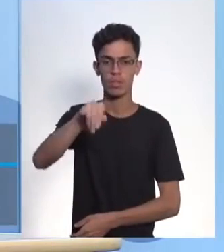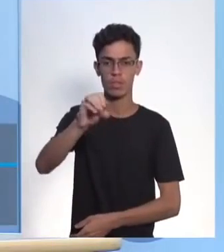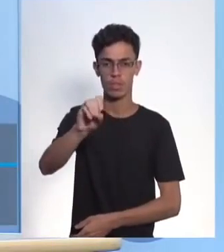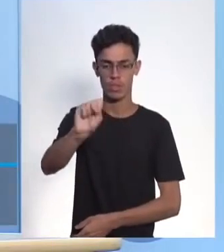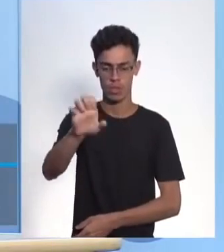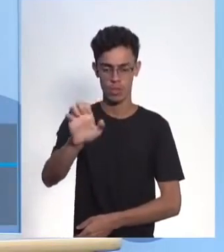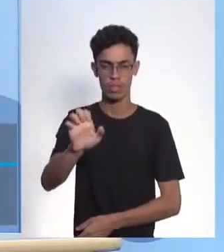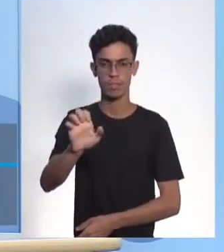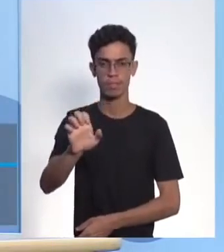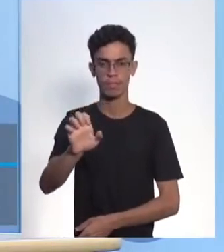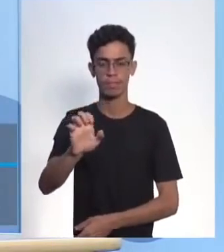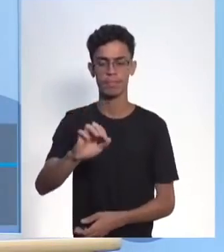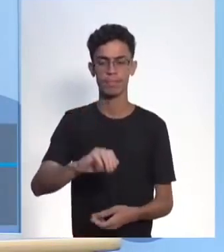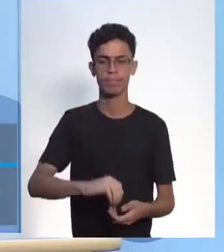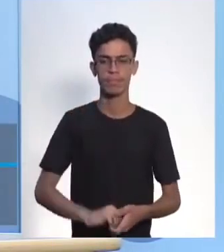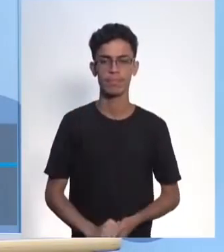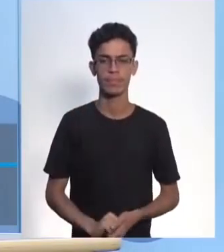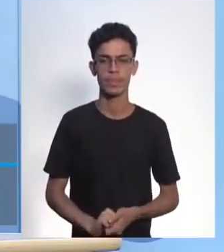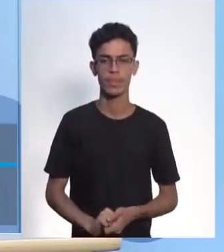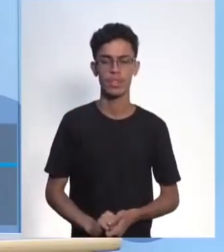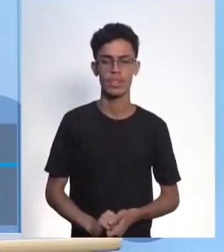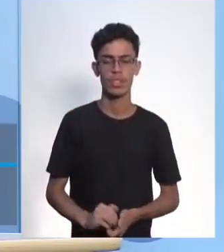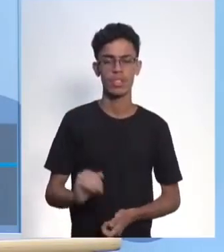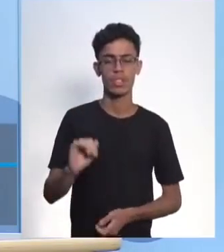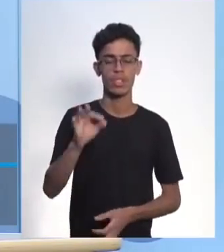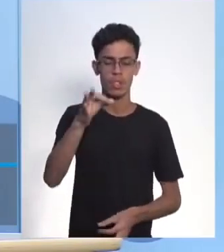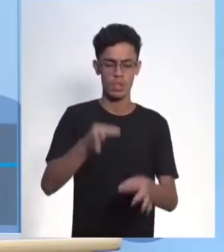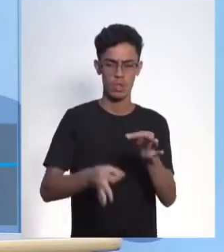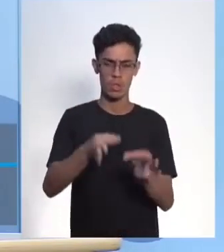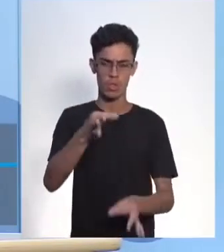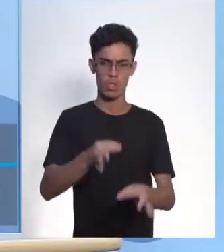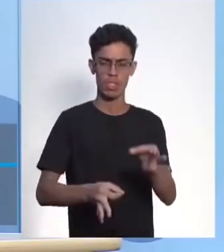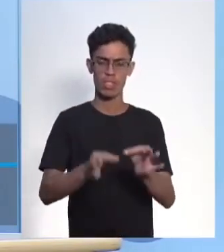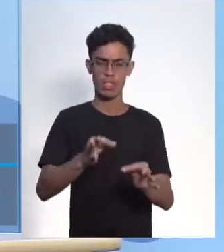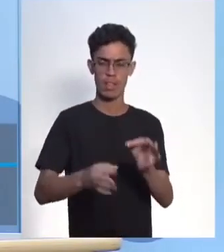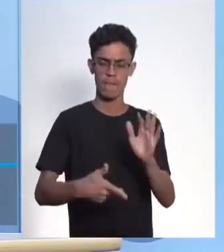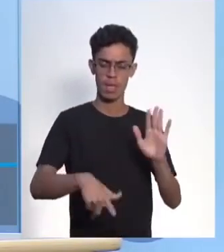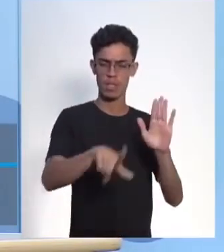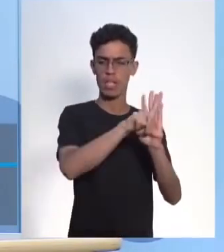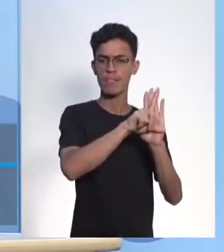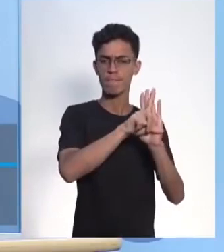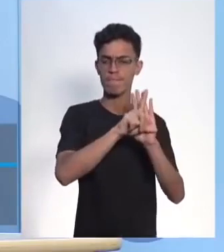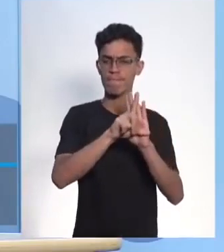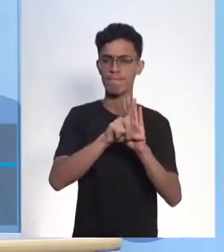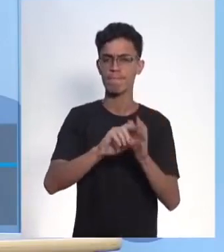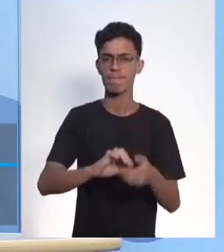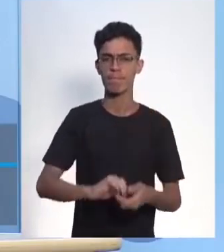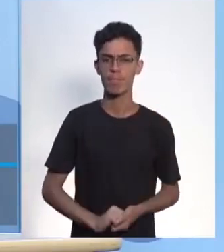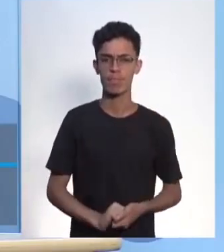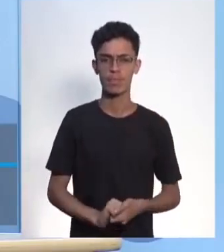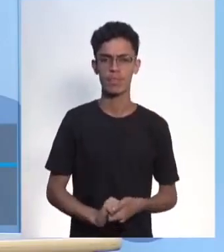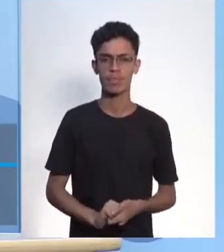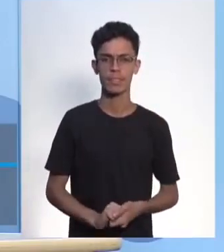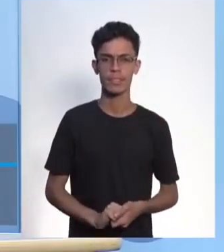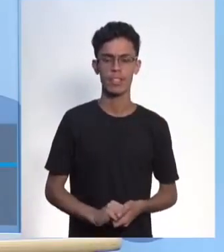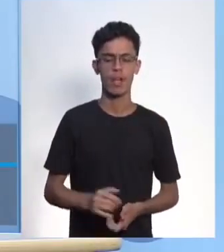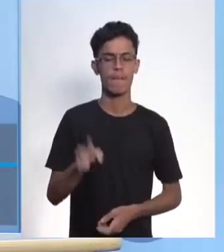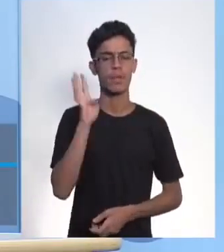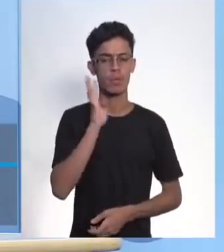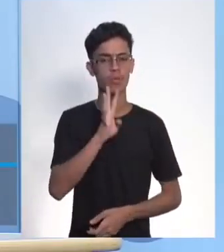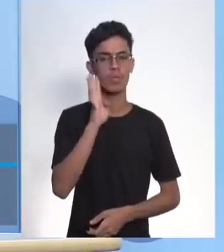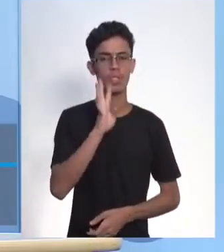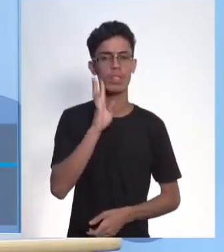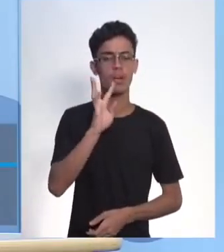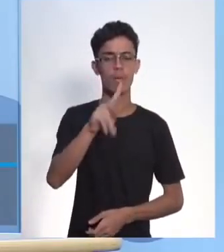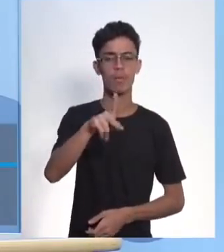Rezende. E injustiça, lembra a lei da selva ou coisa pior, Pro Giovanni. Uma coisa bem legal aqui, ó,